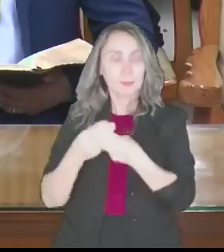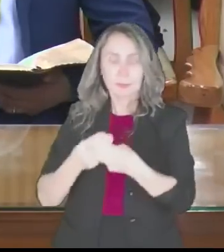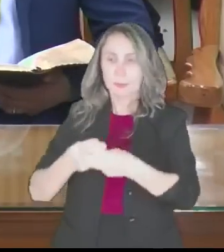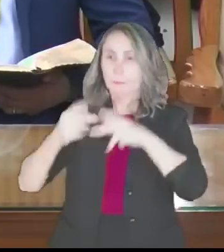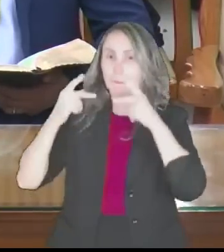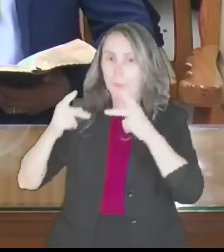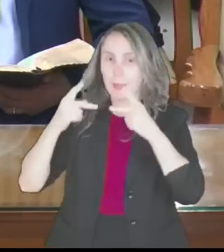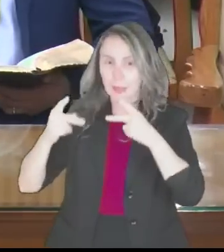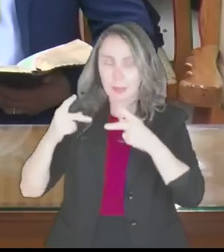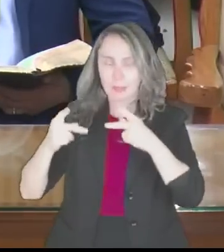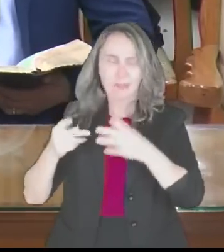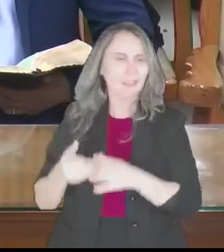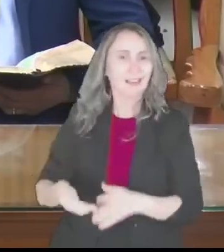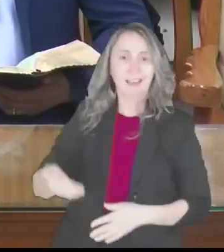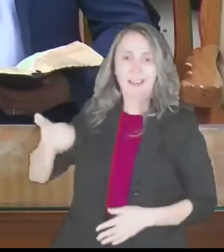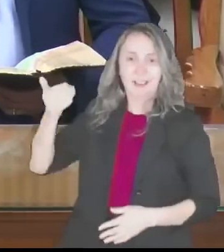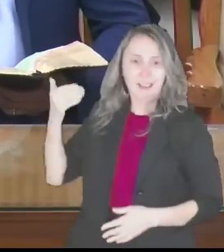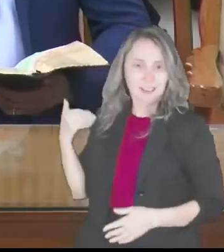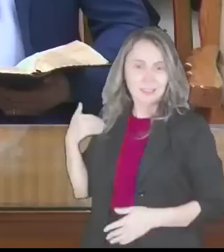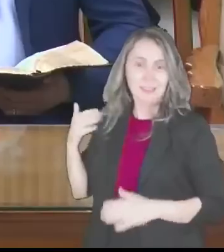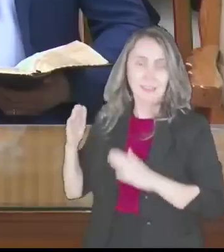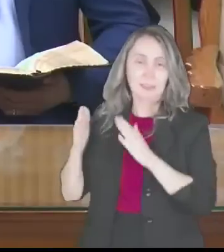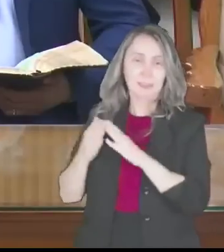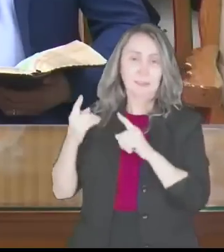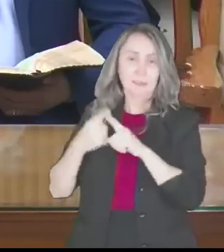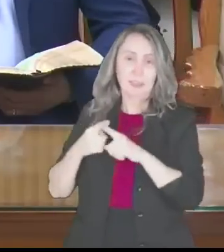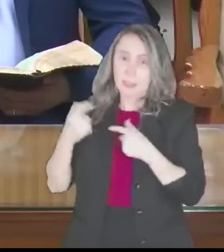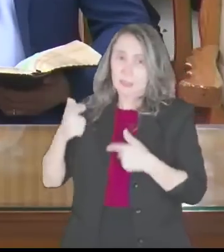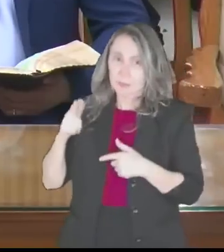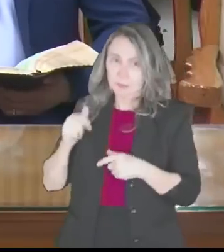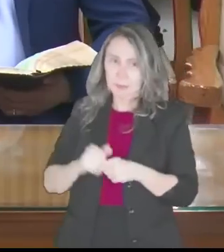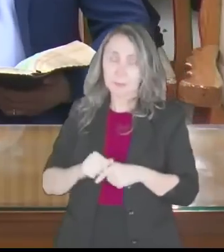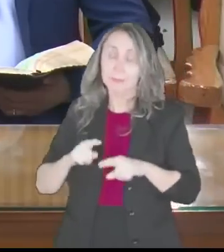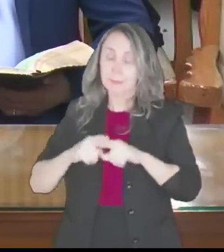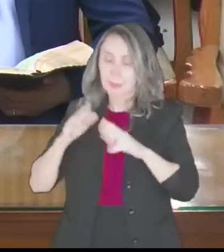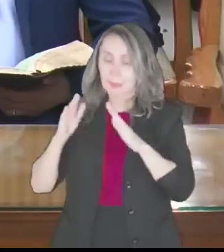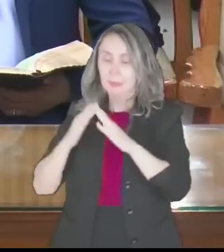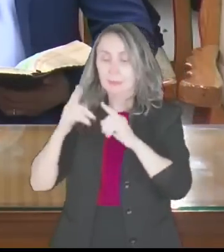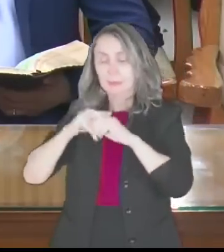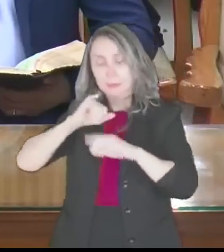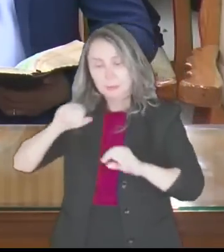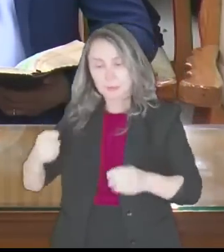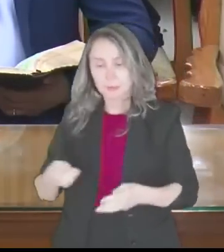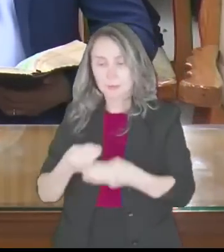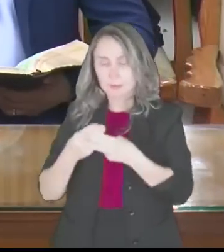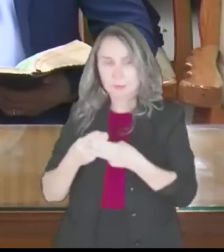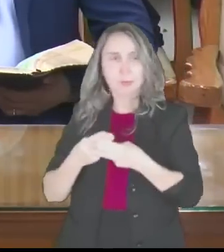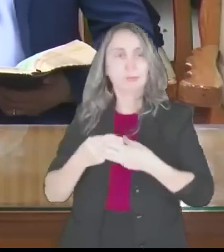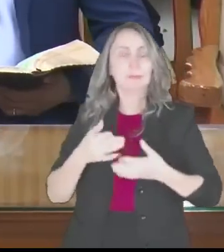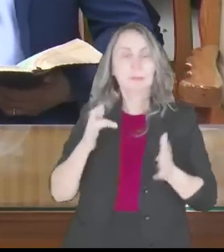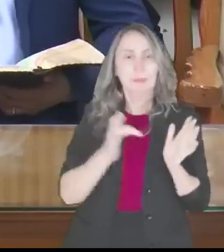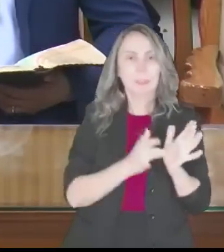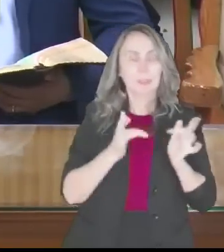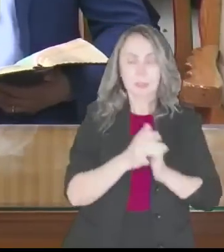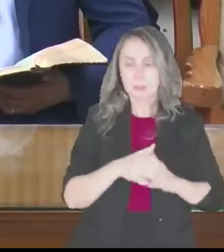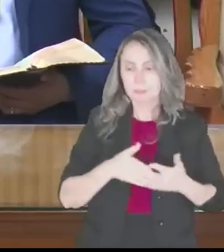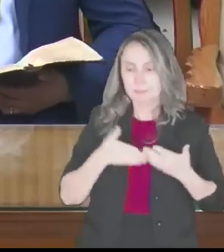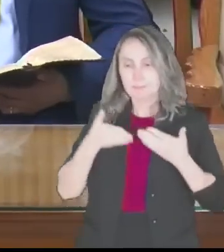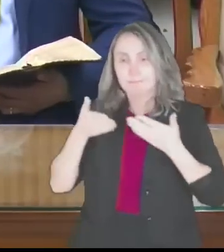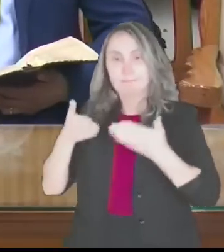naquele tempo não havia igreja ainda, ele ia na sinagoga dos judeus. Quando Jesus abria a boca, vamos ver, São